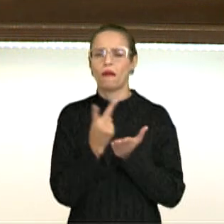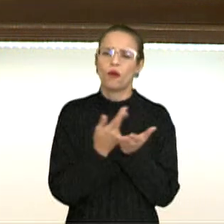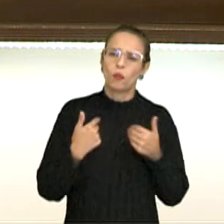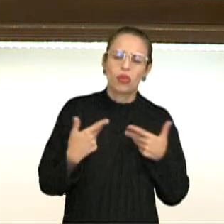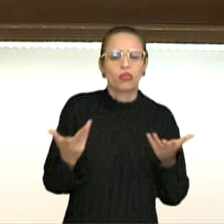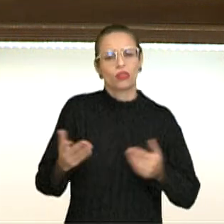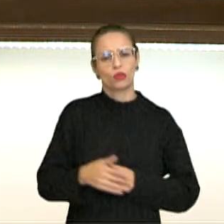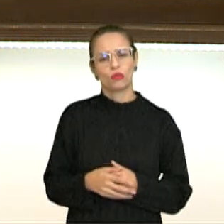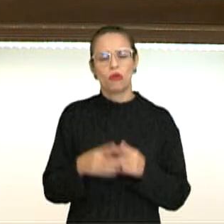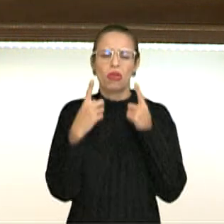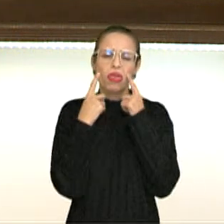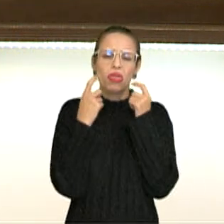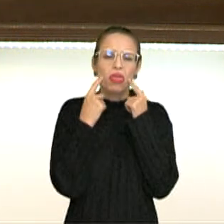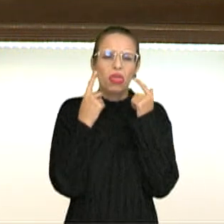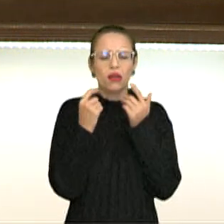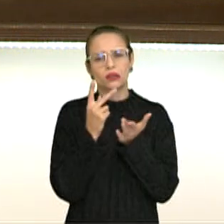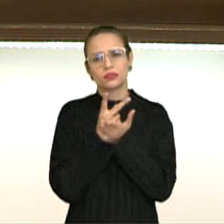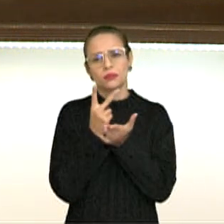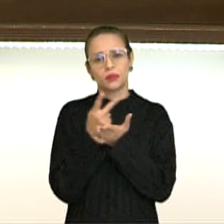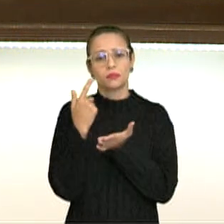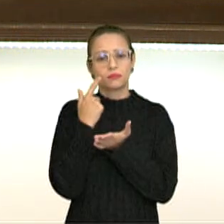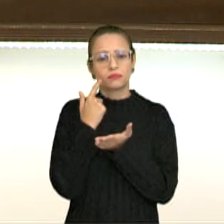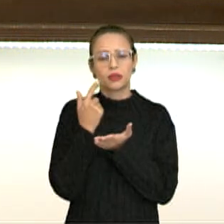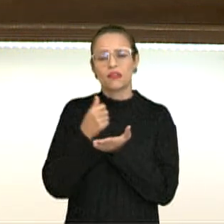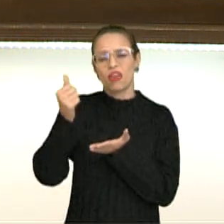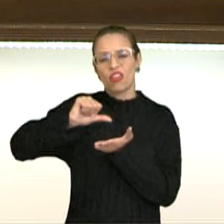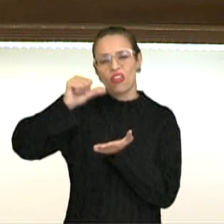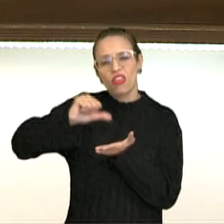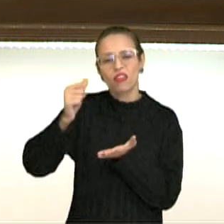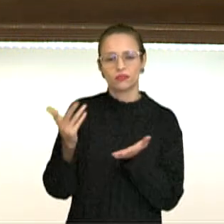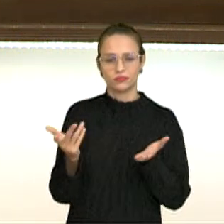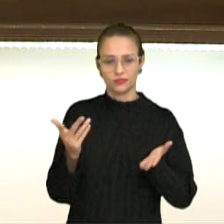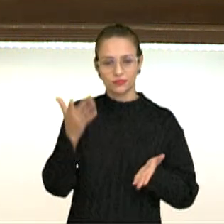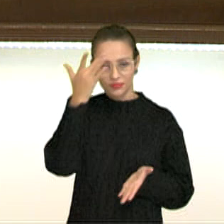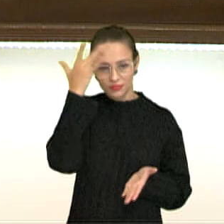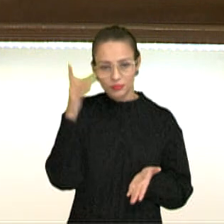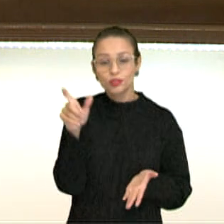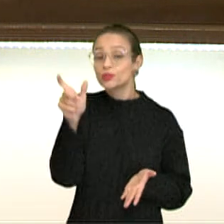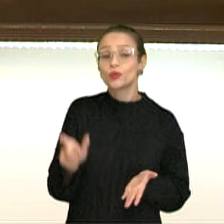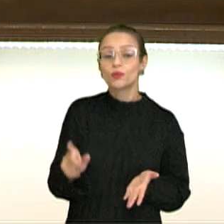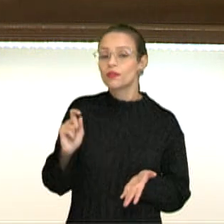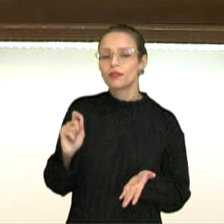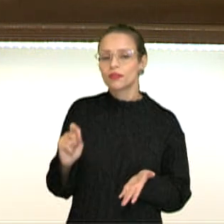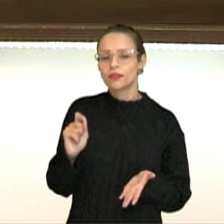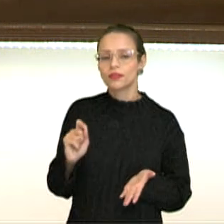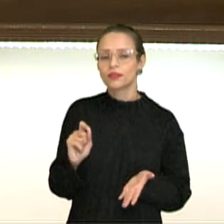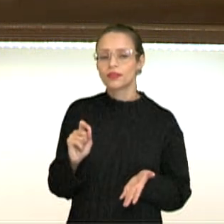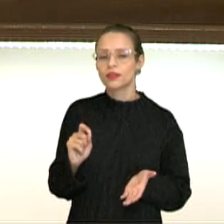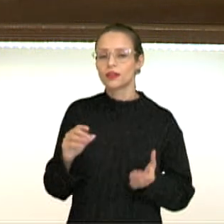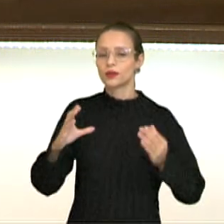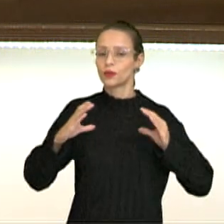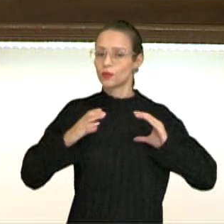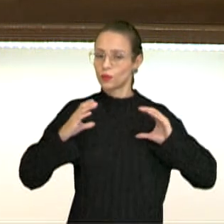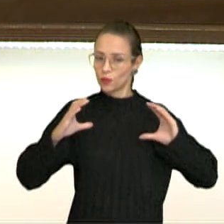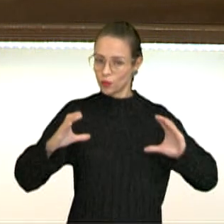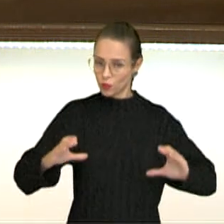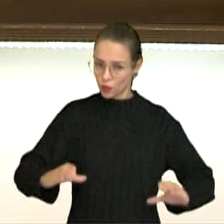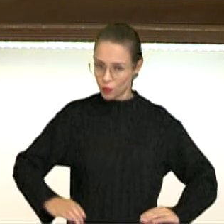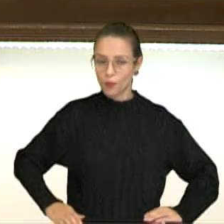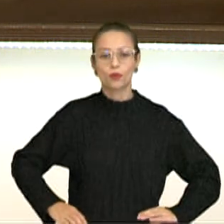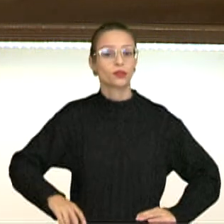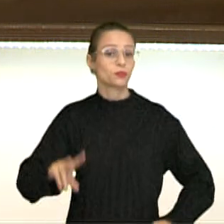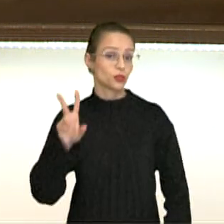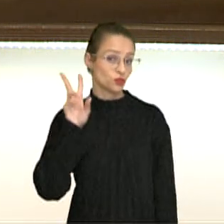comigo, está sempre chorosa, sempre pensando negativamente, aquela pessoa que adota um comportamento de